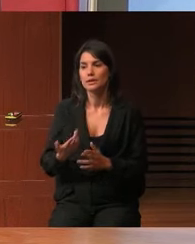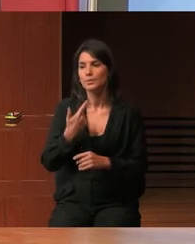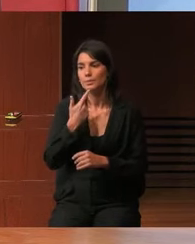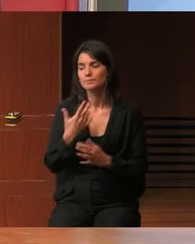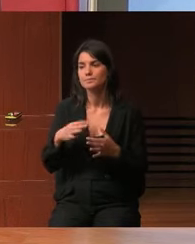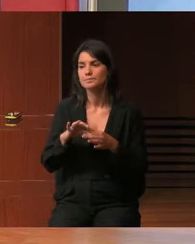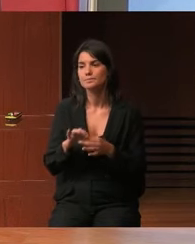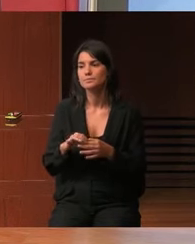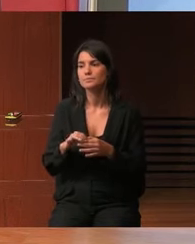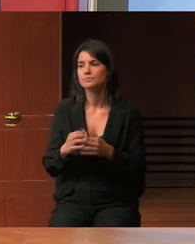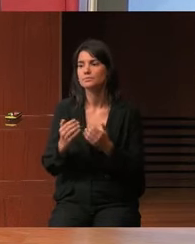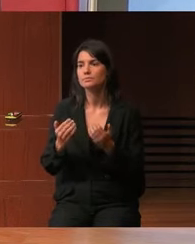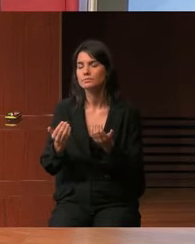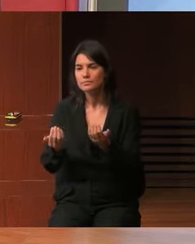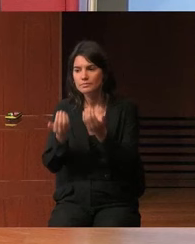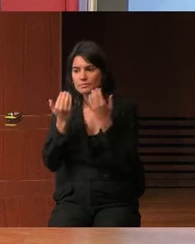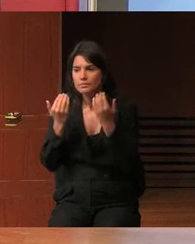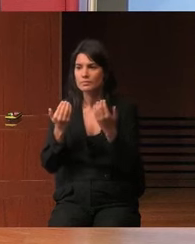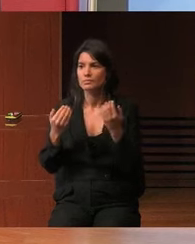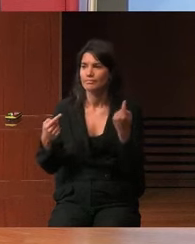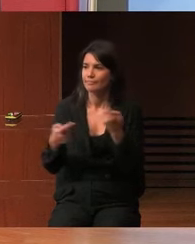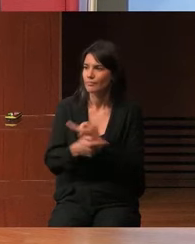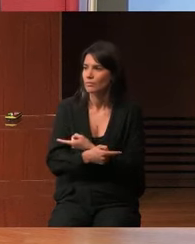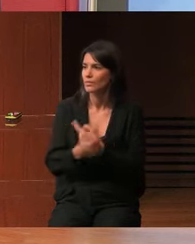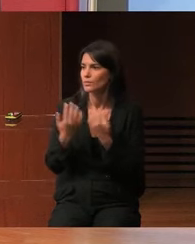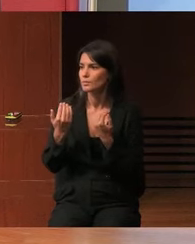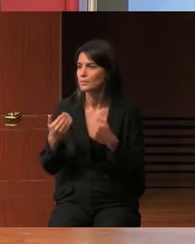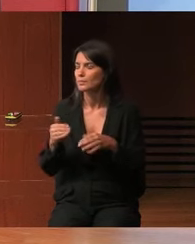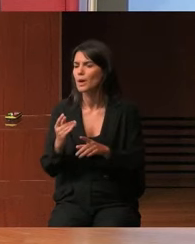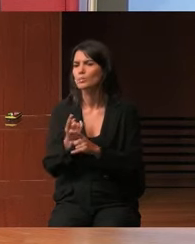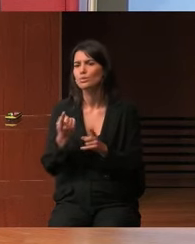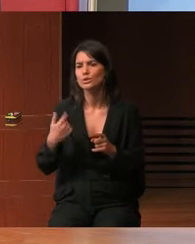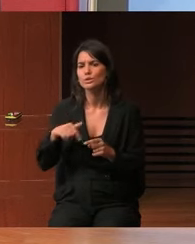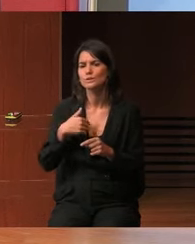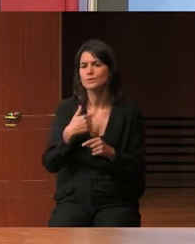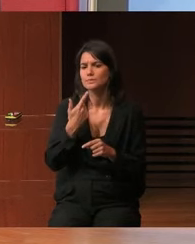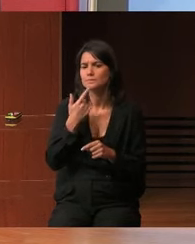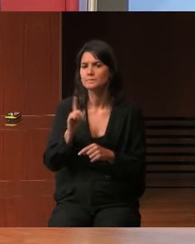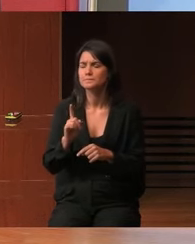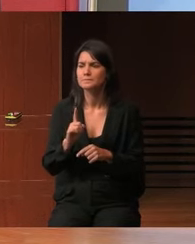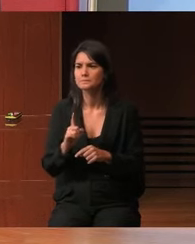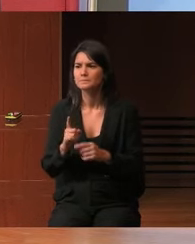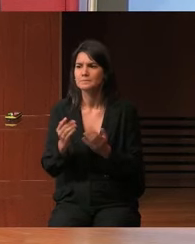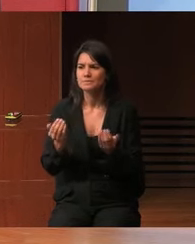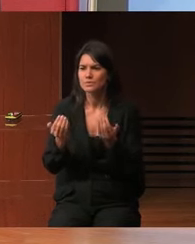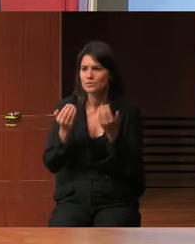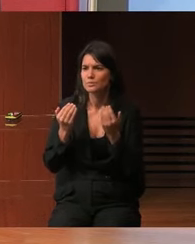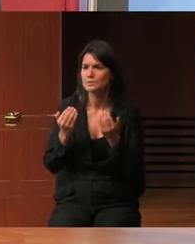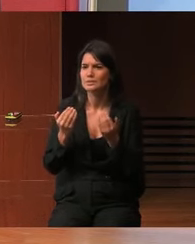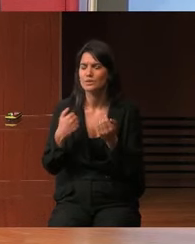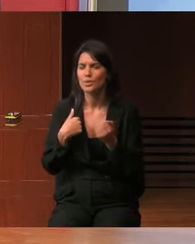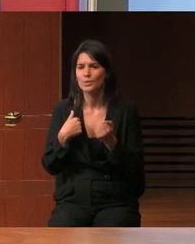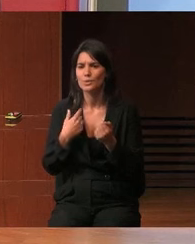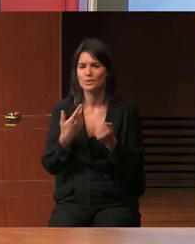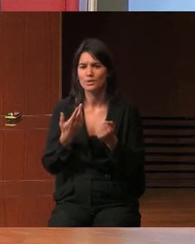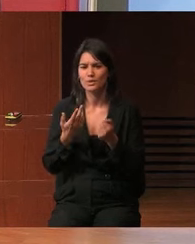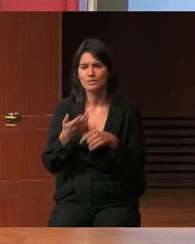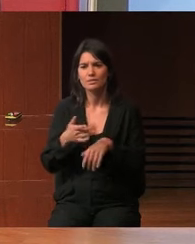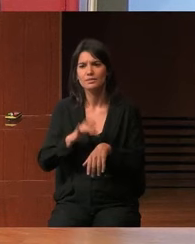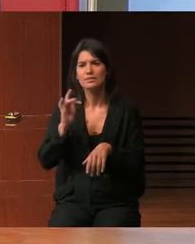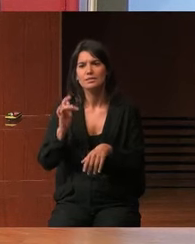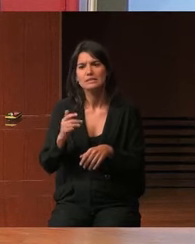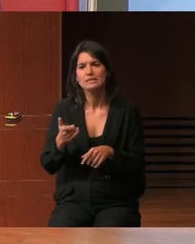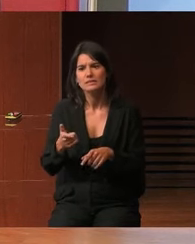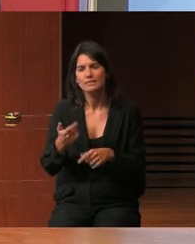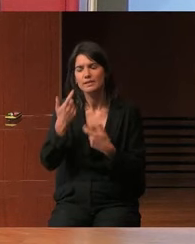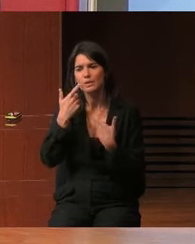por exemplo, com a questão da desinformação e como é que nós, porque é que nós somos suscetíveis à desinformação e como é que podemos reduzir essa suscetibilidade. E algo que nós temos